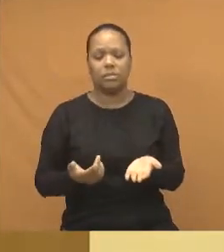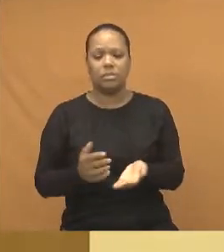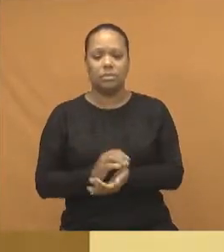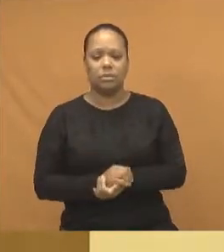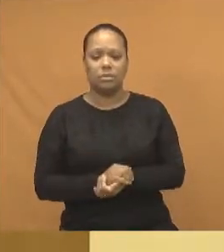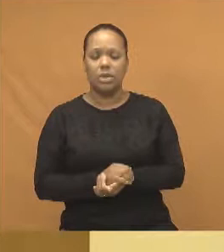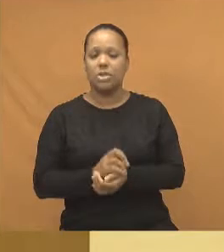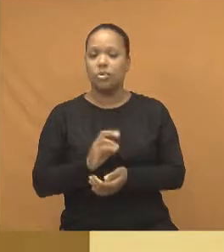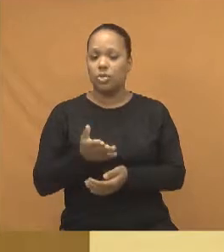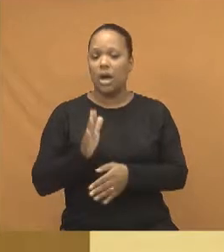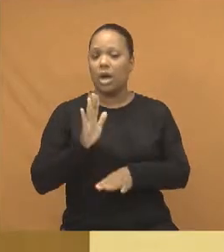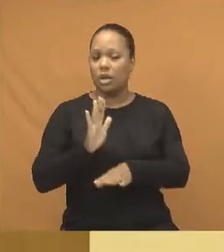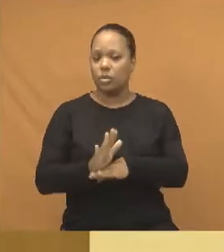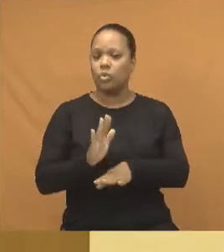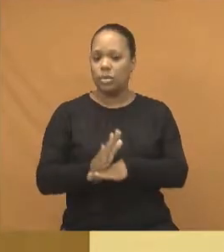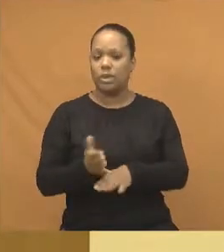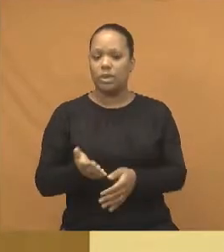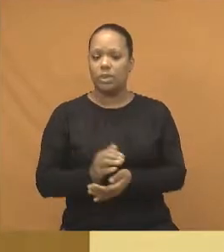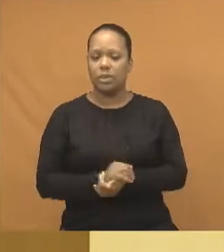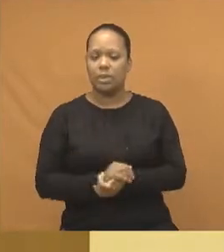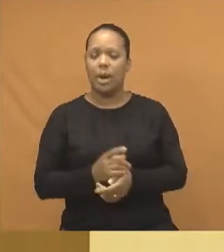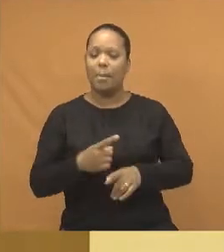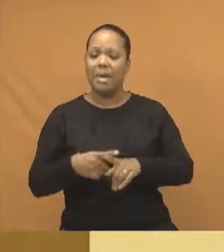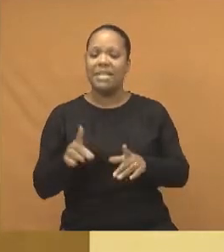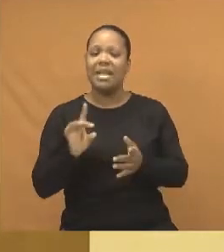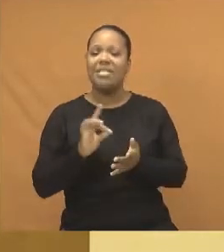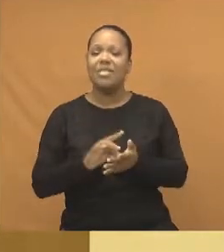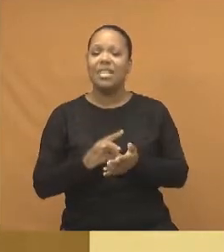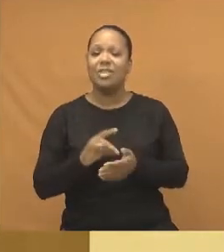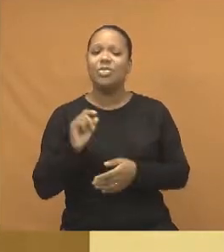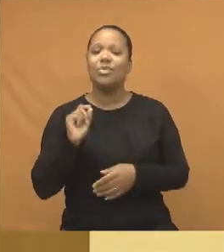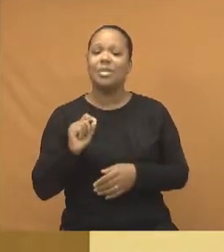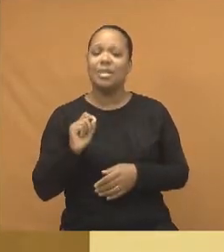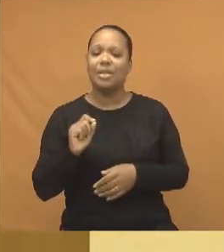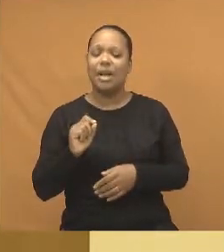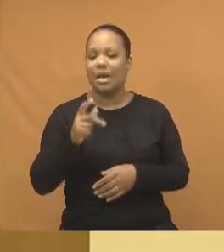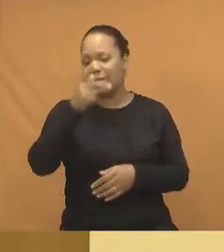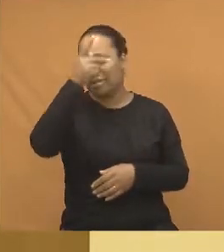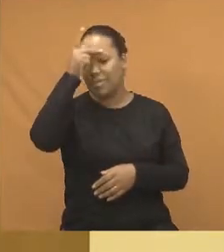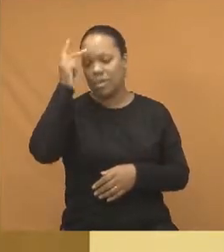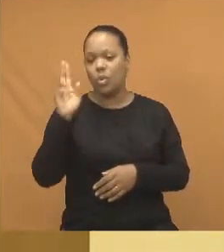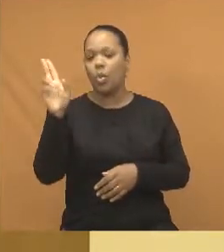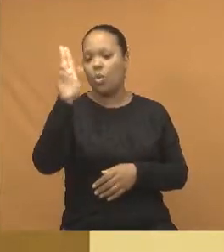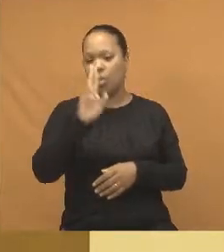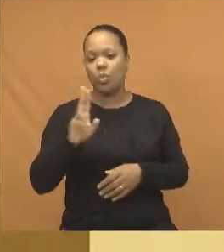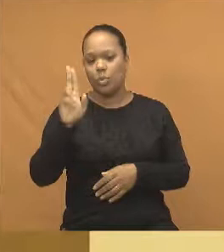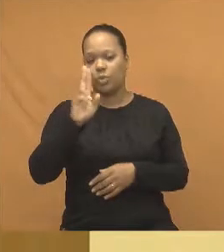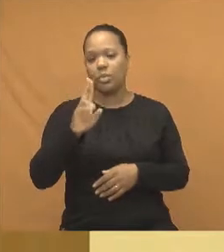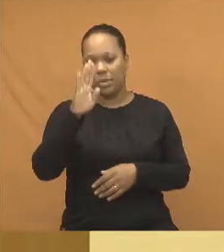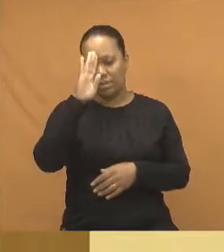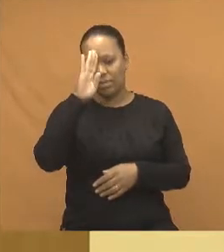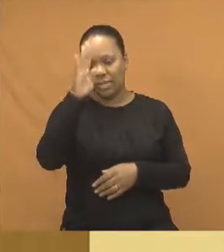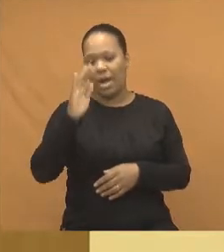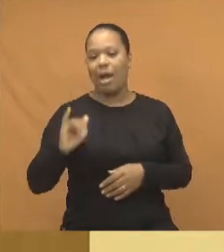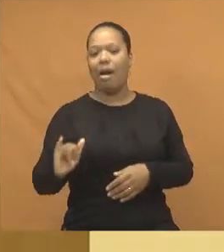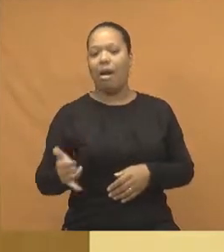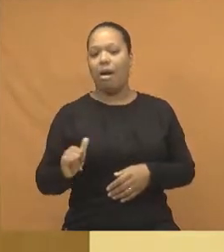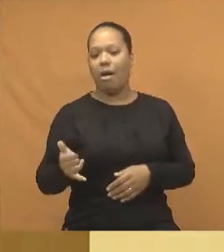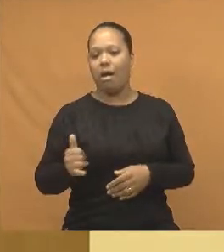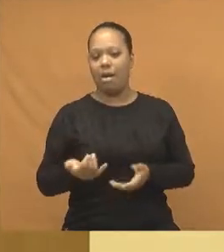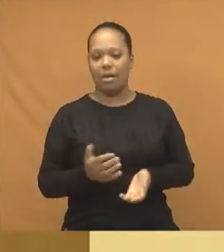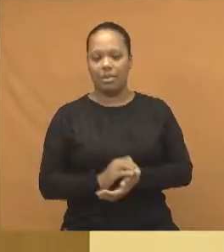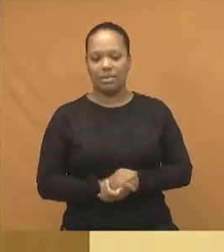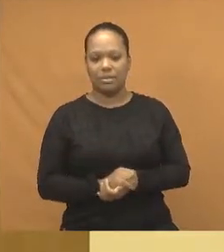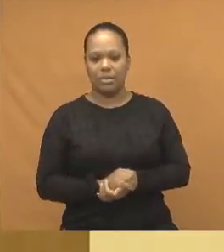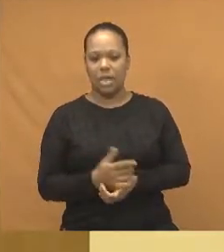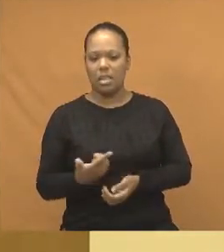já resolveria uma série de coisas, mas a grande verdade é que às vezes as pessoas usam da prioridade para benefício de quem não tem